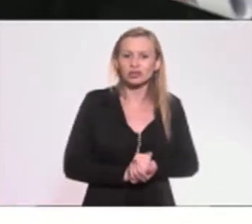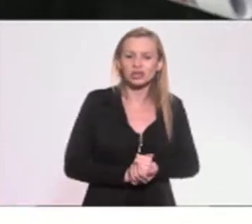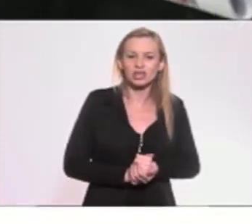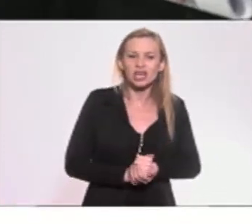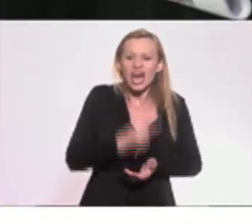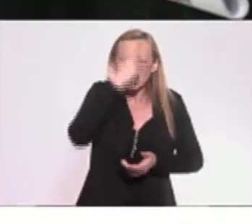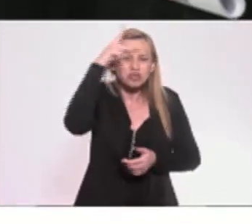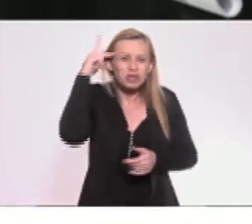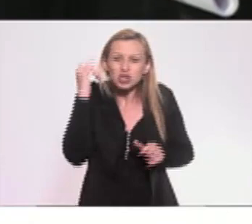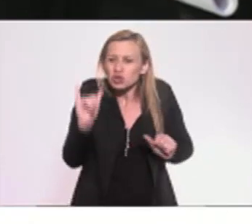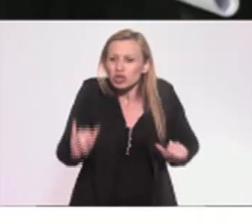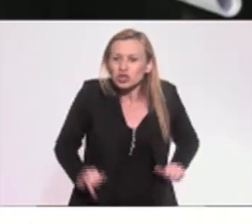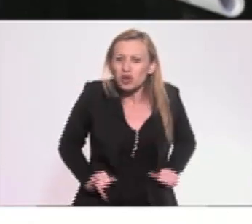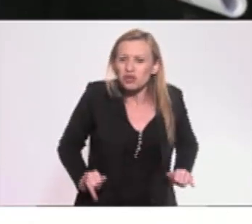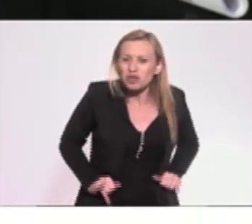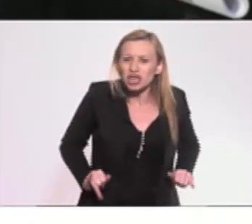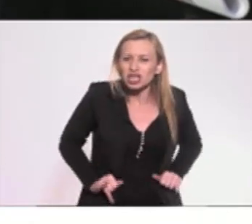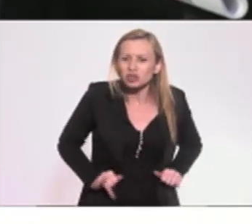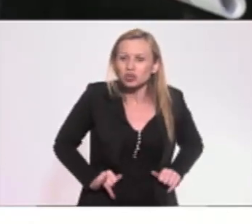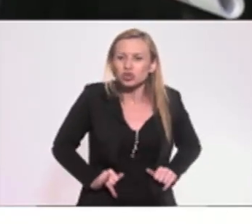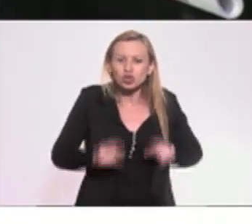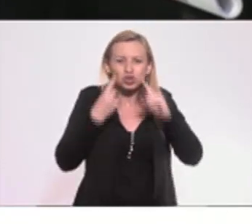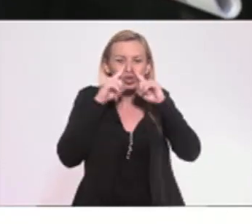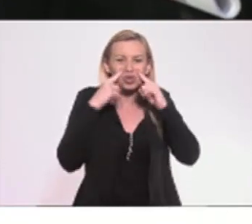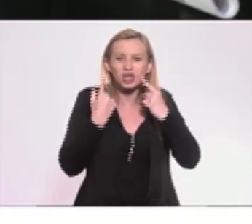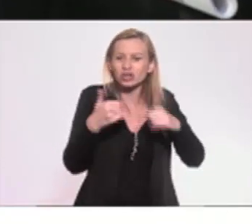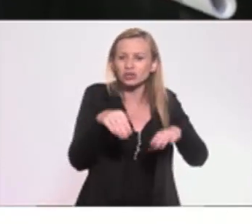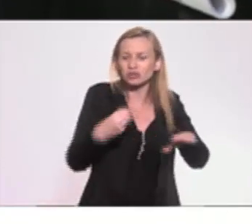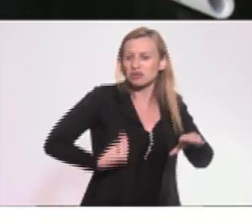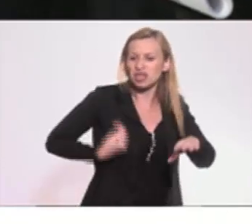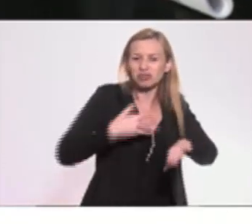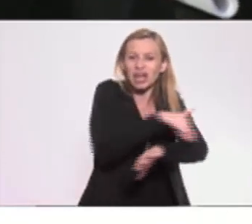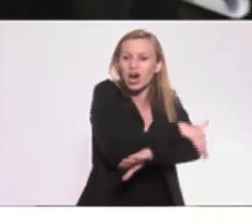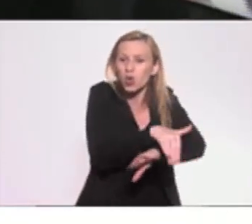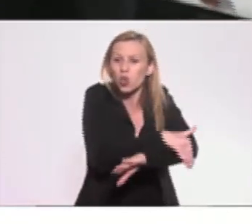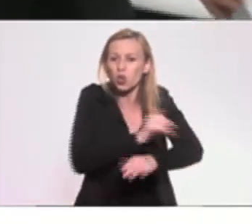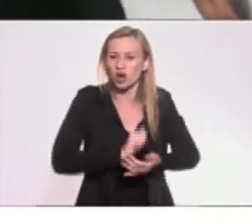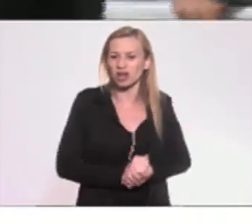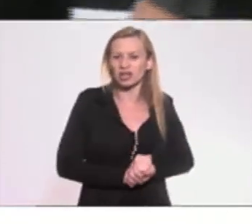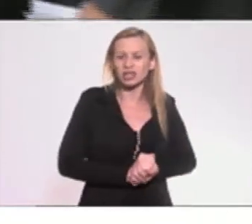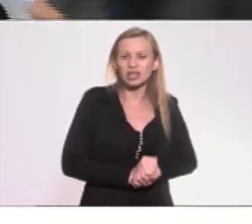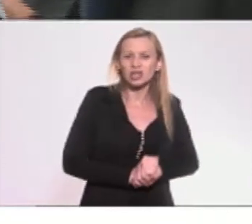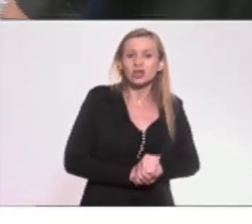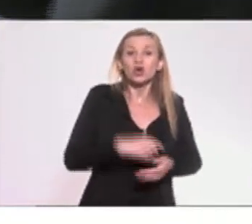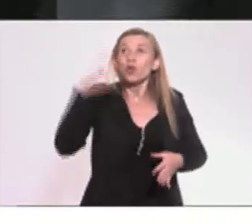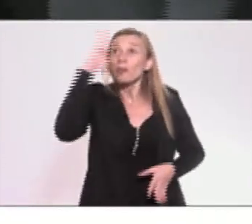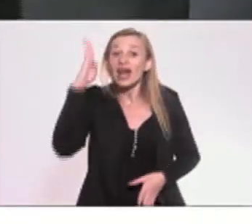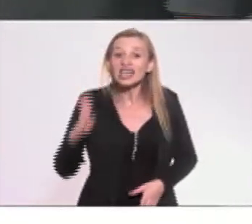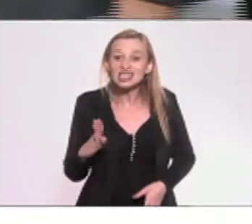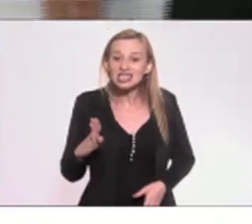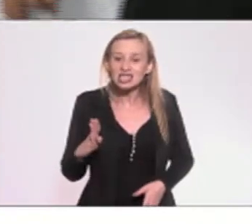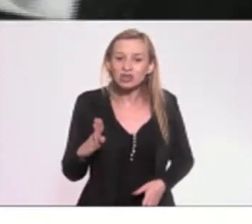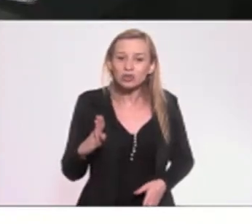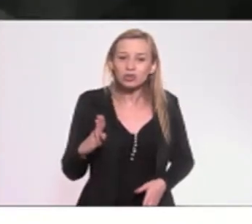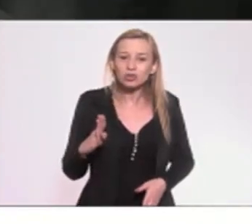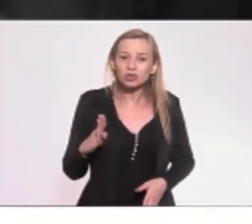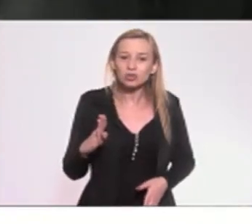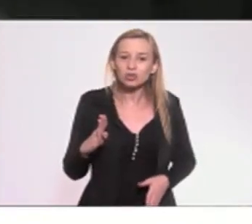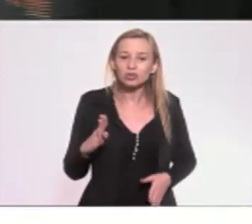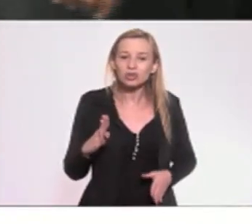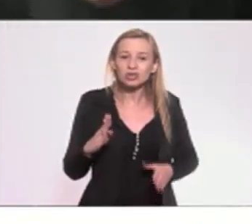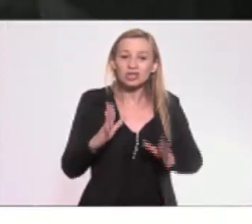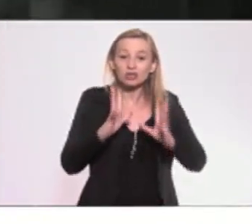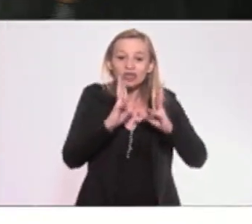pessoas gemendo debaixo das marquises, nem mesmo o Brasil sendo passado a